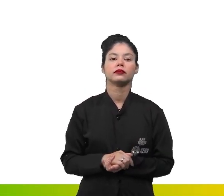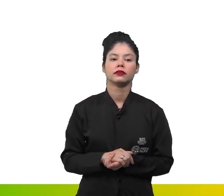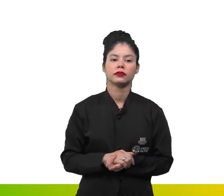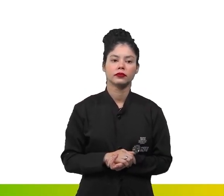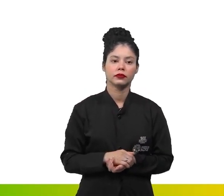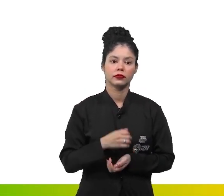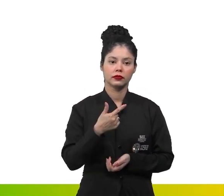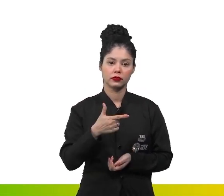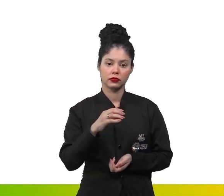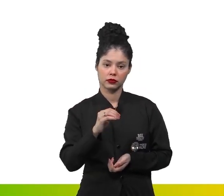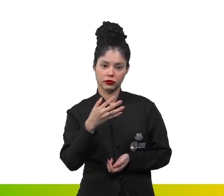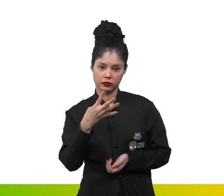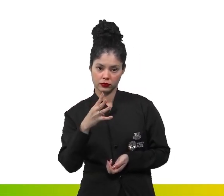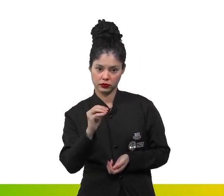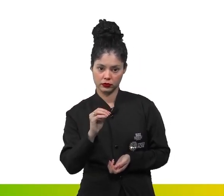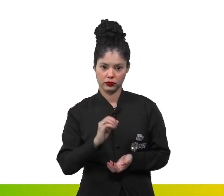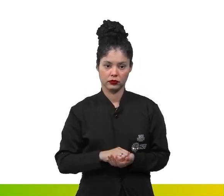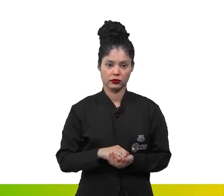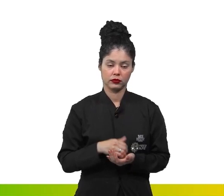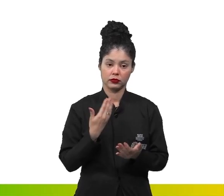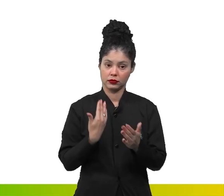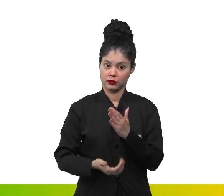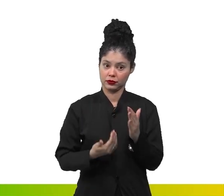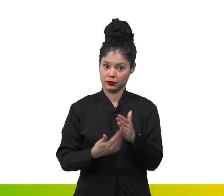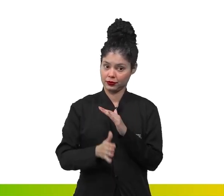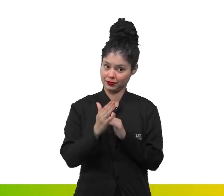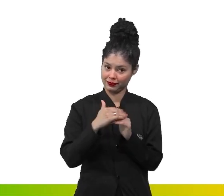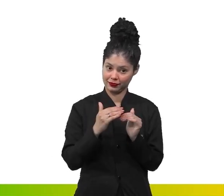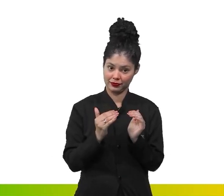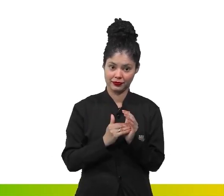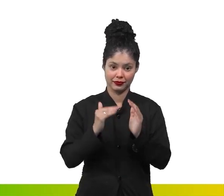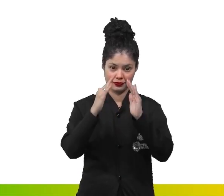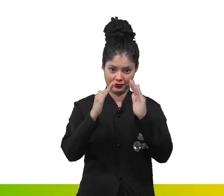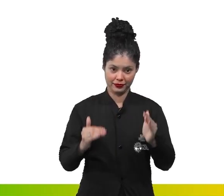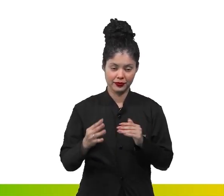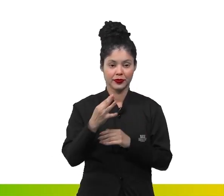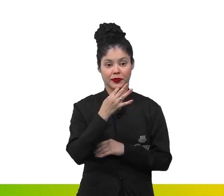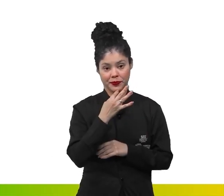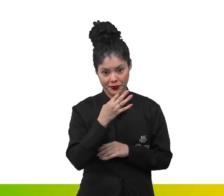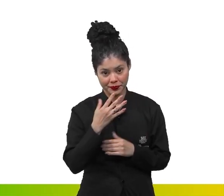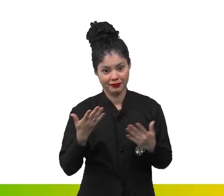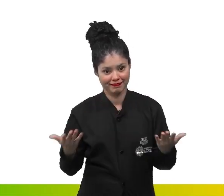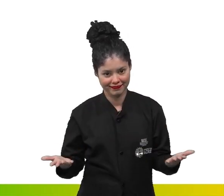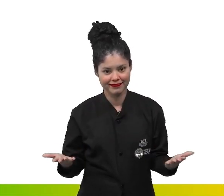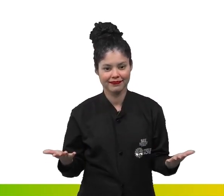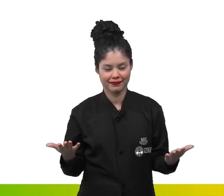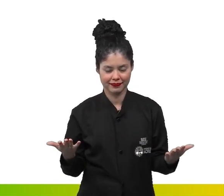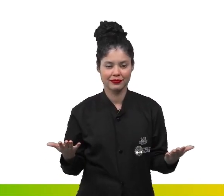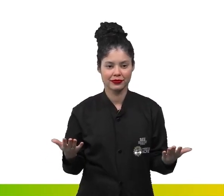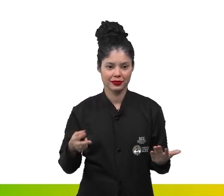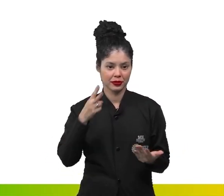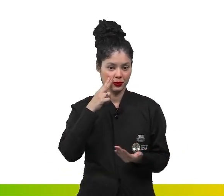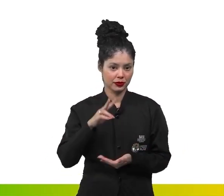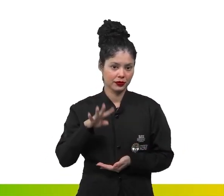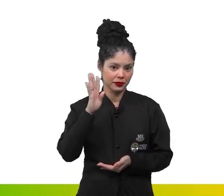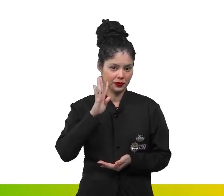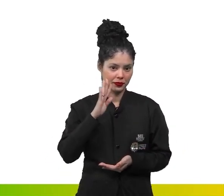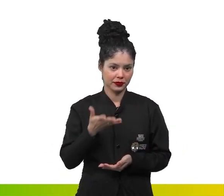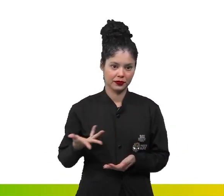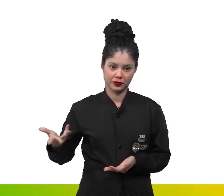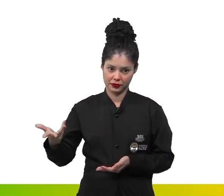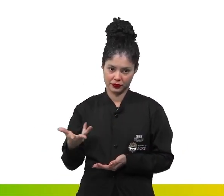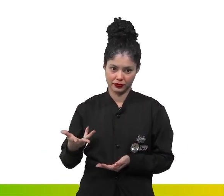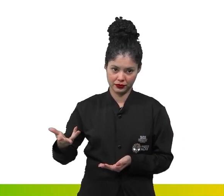em 2040, perde-se totalmente o formato que a gente chama de pirâmide etária. Olha que interessante a